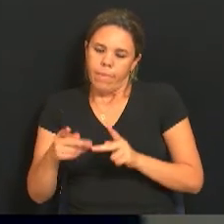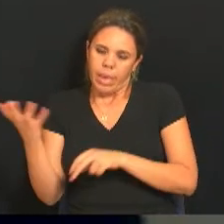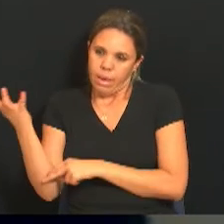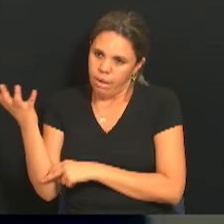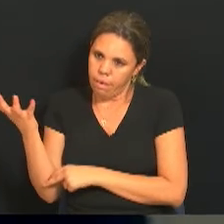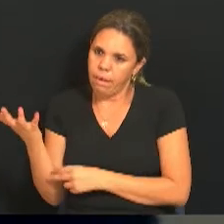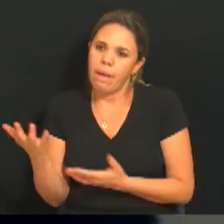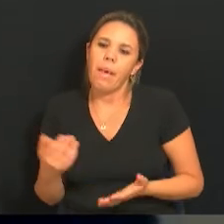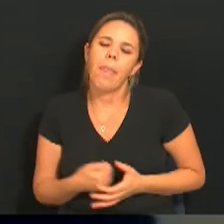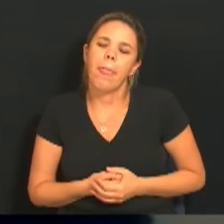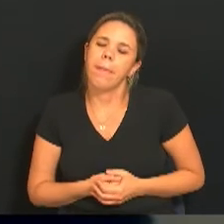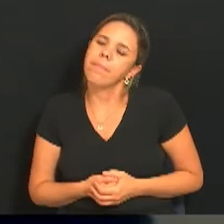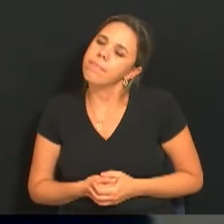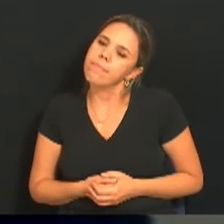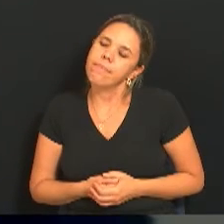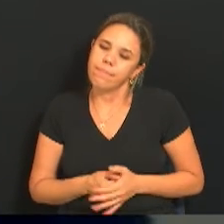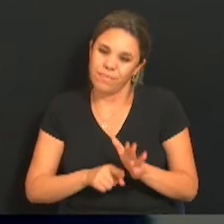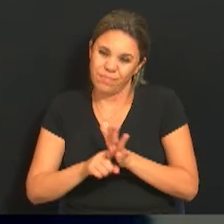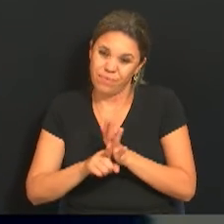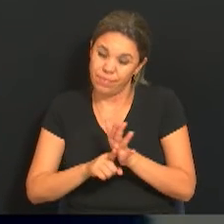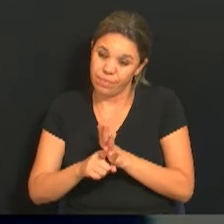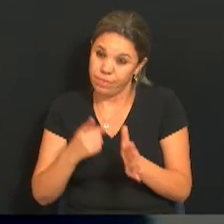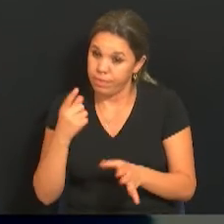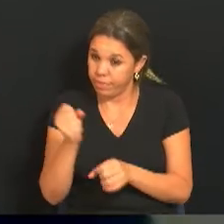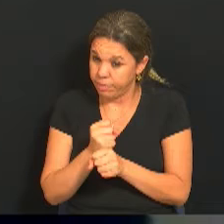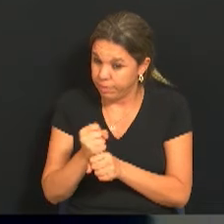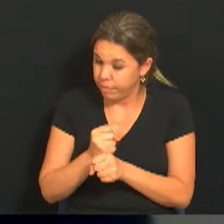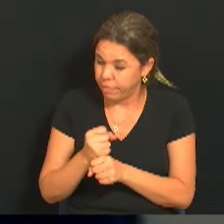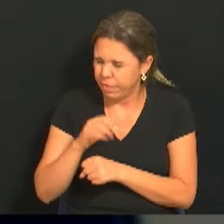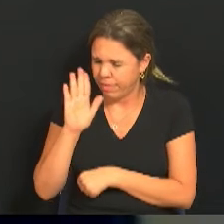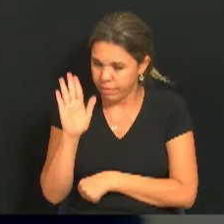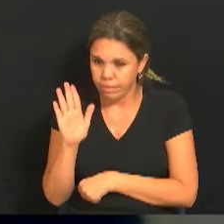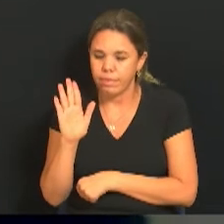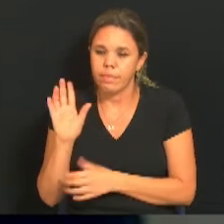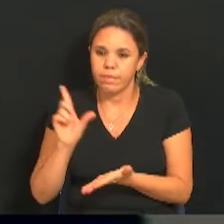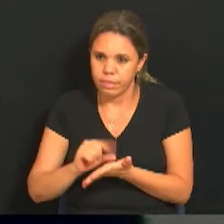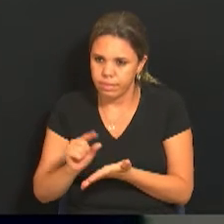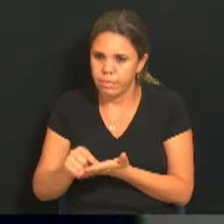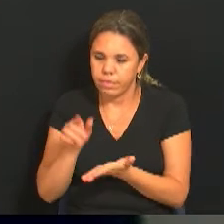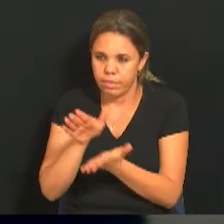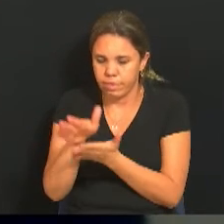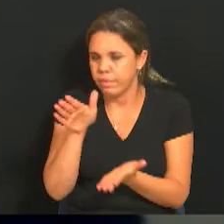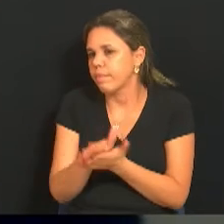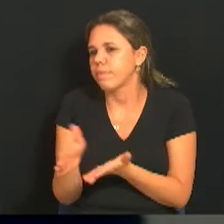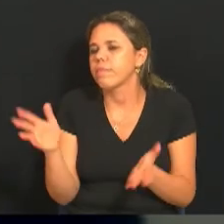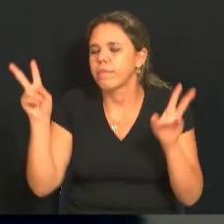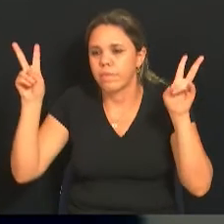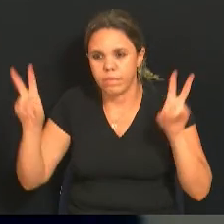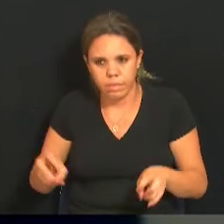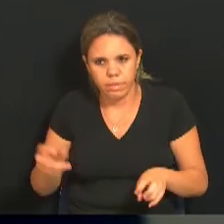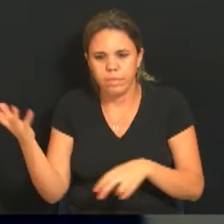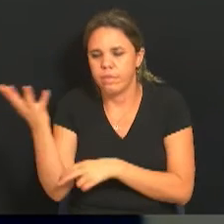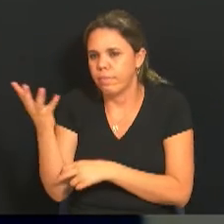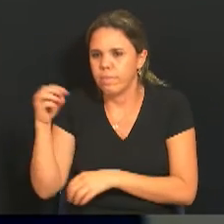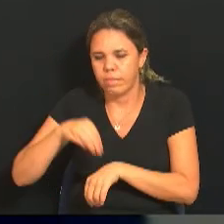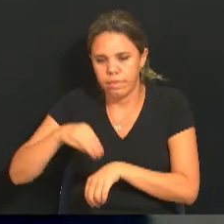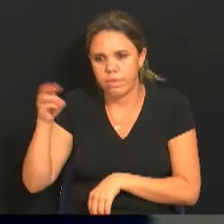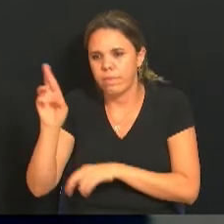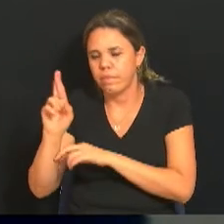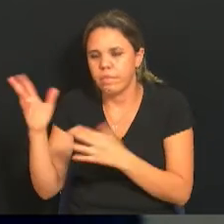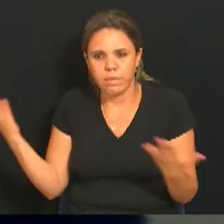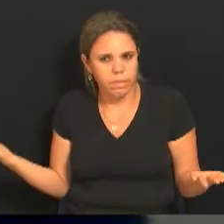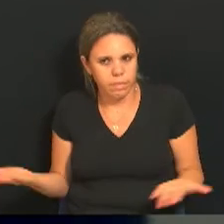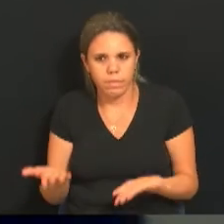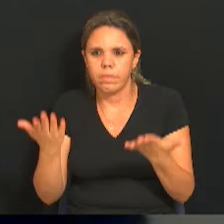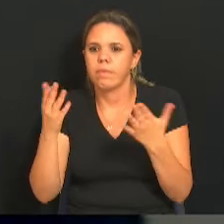trabalho com esse tema e estudo há mais de 10 anos. Inclusive, eu tenho uma série de artigos publicados e já terminei o mestrado, estou fazendo doutorado agora